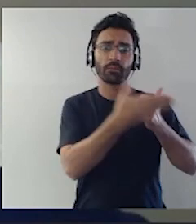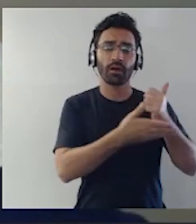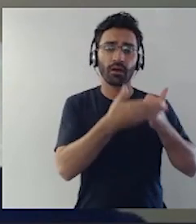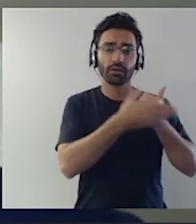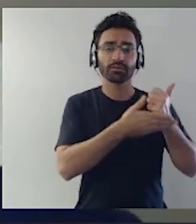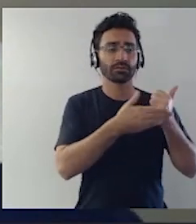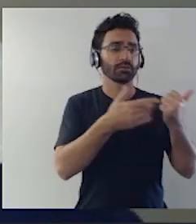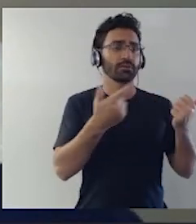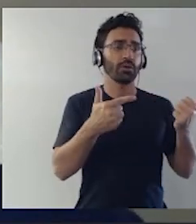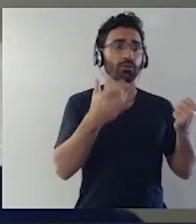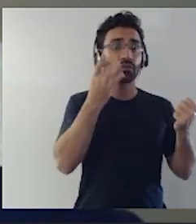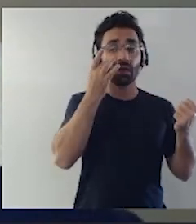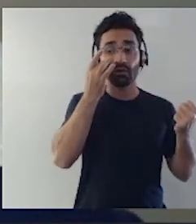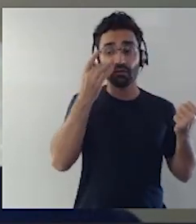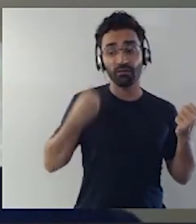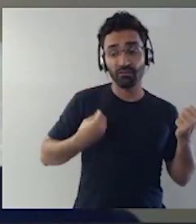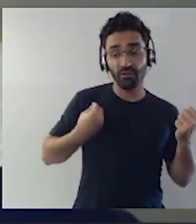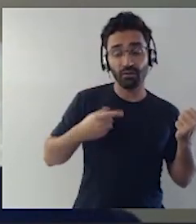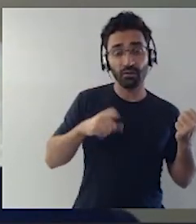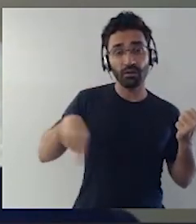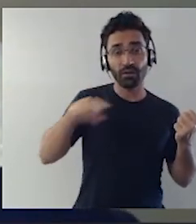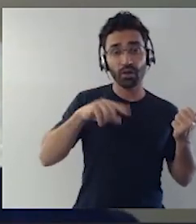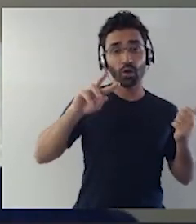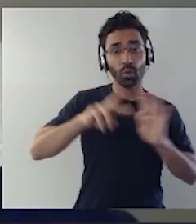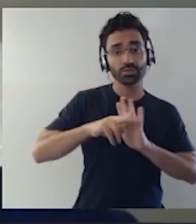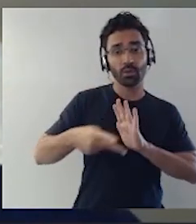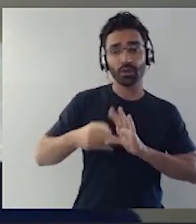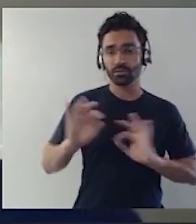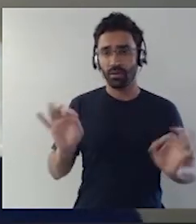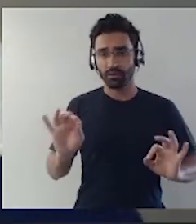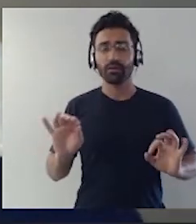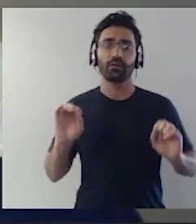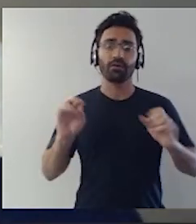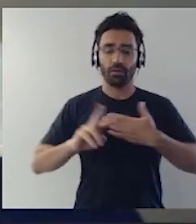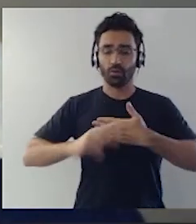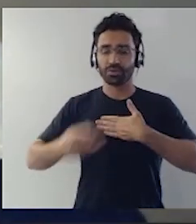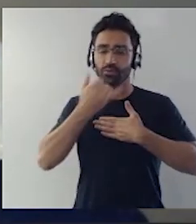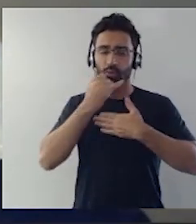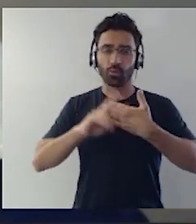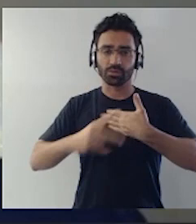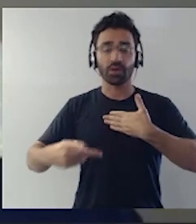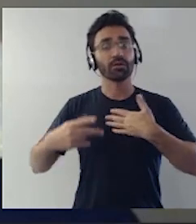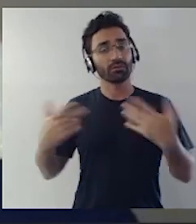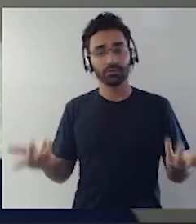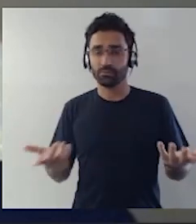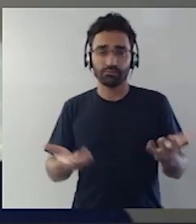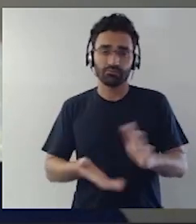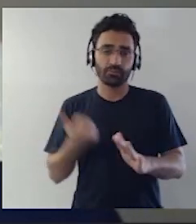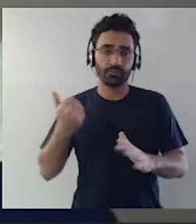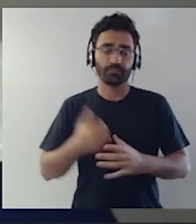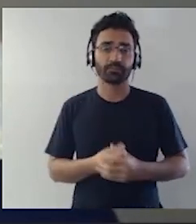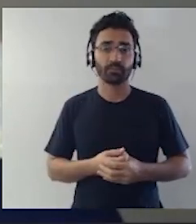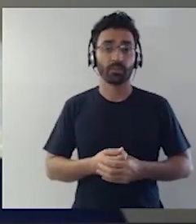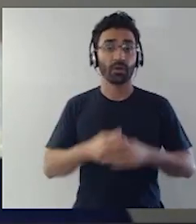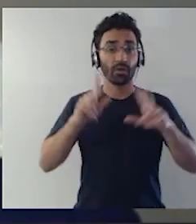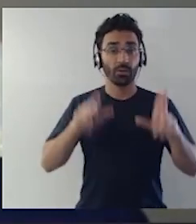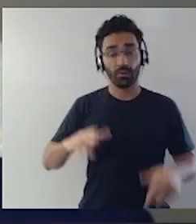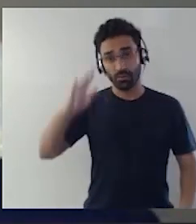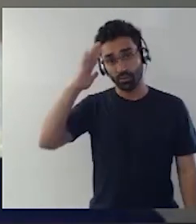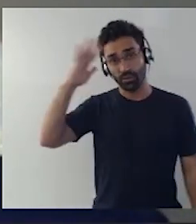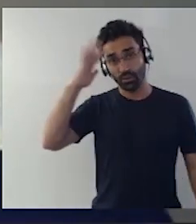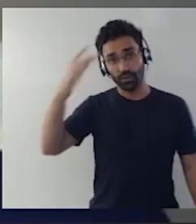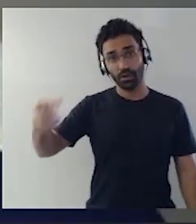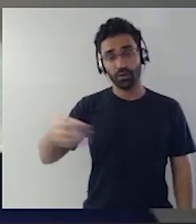consequências práticas. É esse interesse público sobre o particular que deve ser compreendido à luz, por exemplo, da teoria da nova